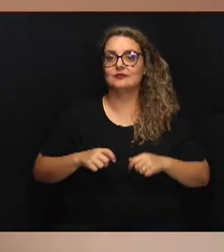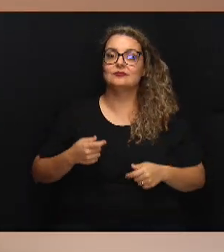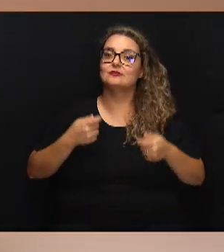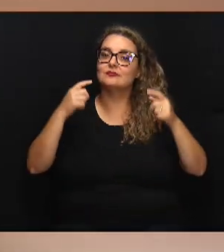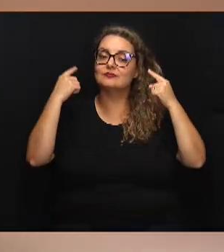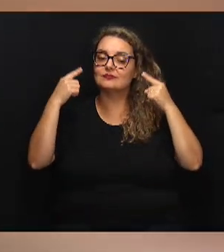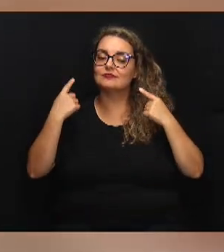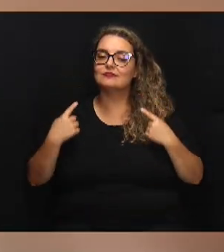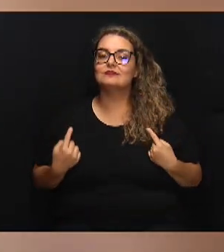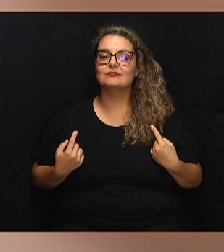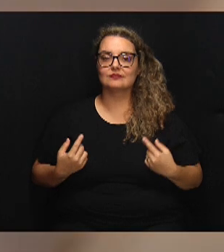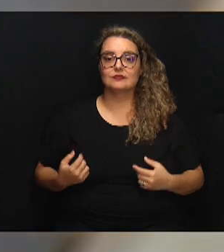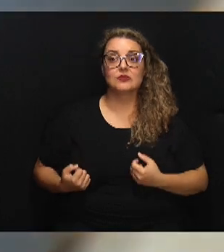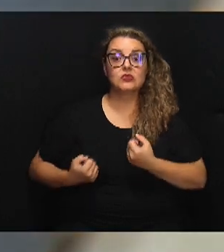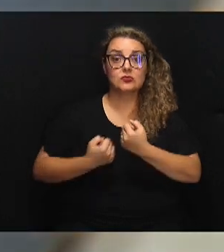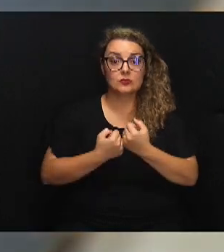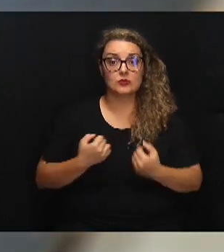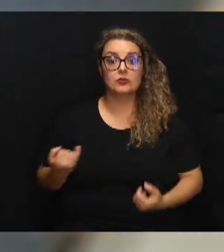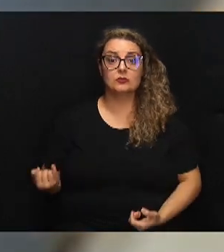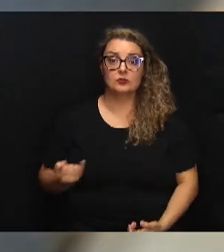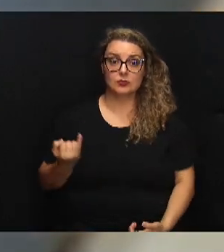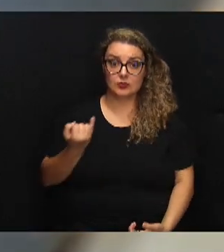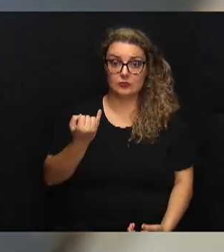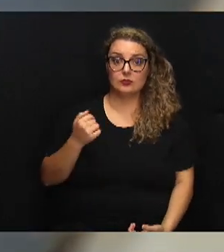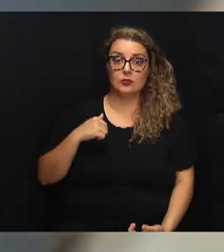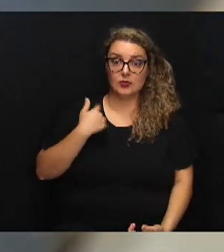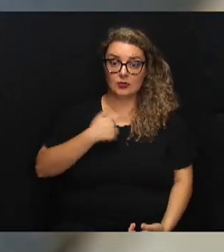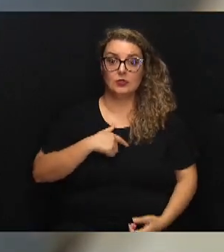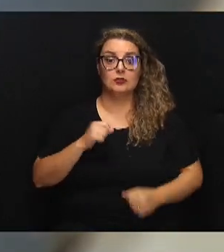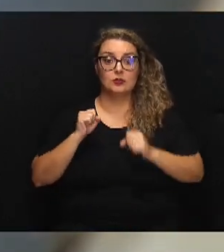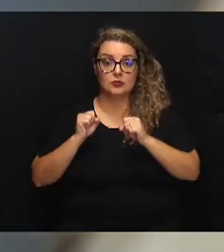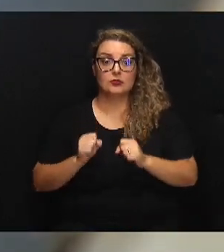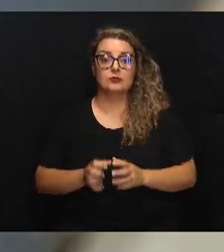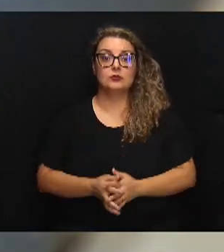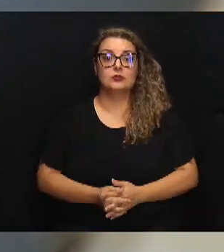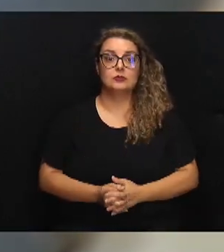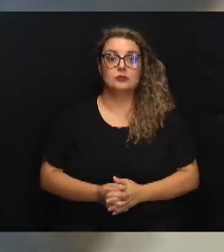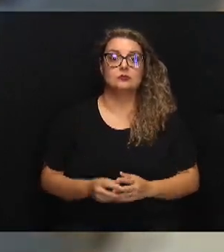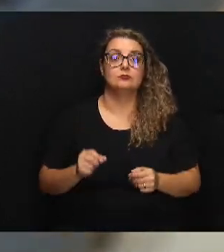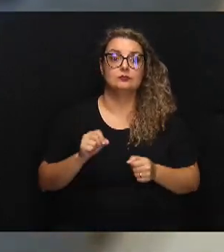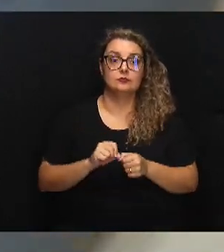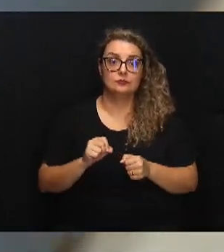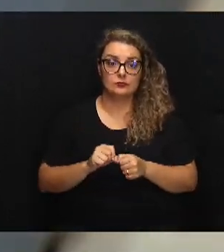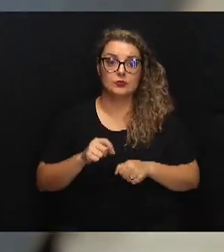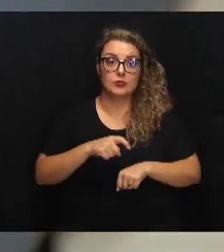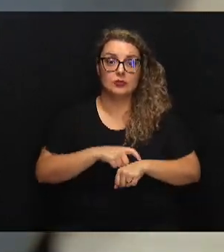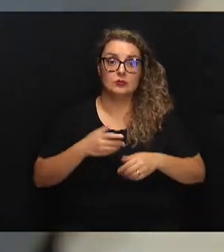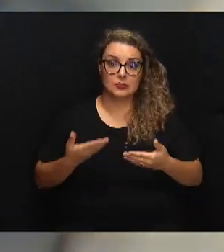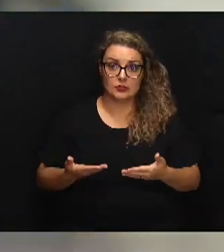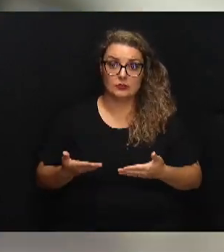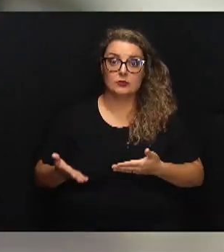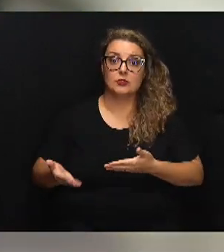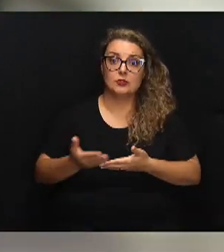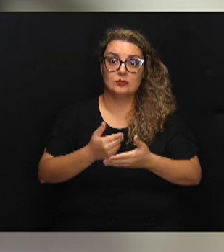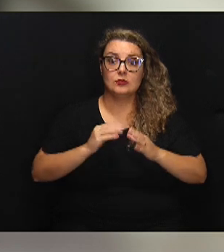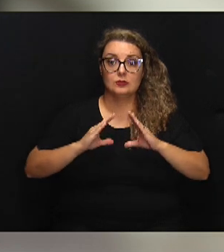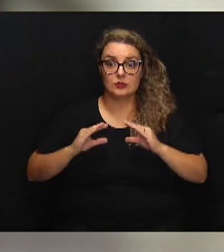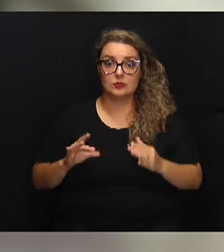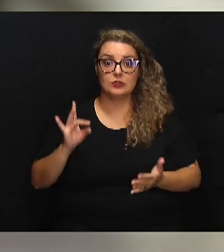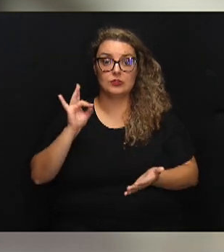apoios extremamente importantes para que a gente possa fazer com que esse período de acolhimento ele seja de